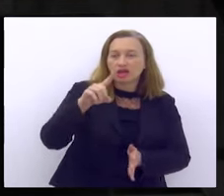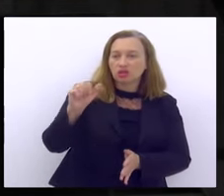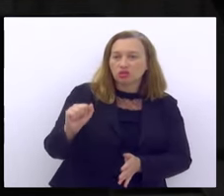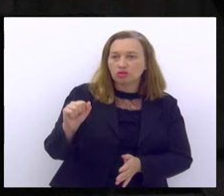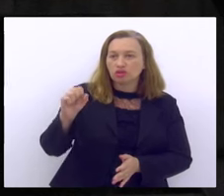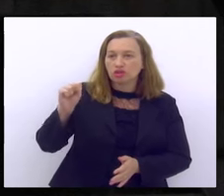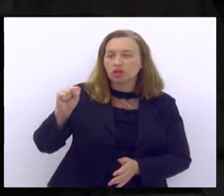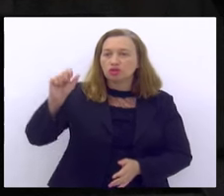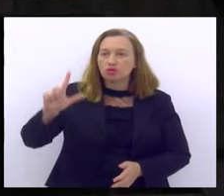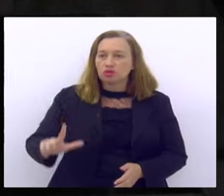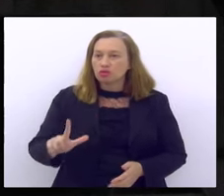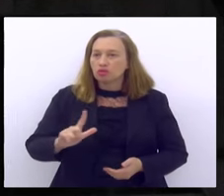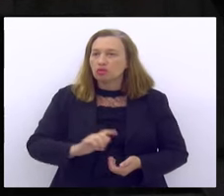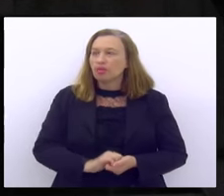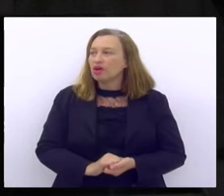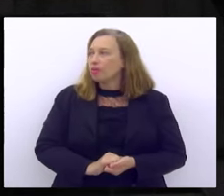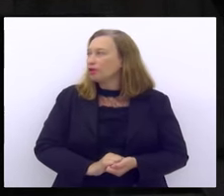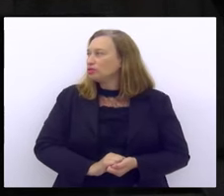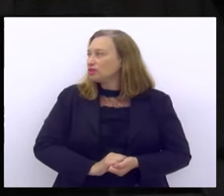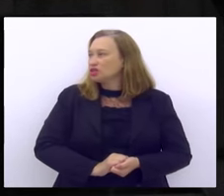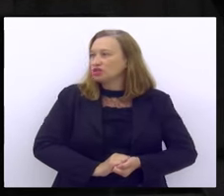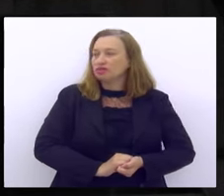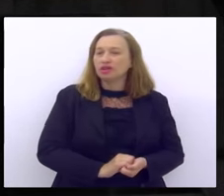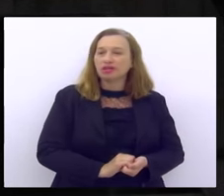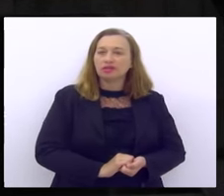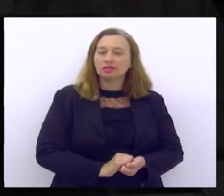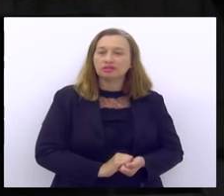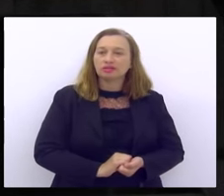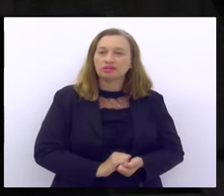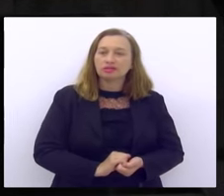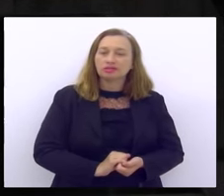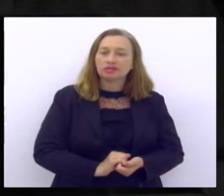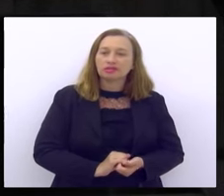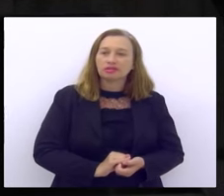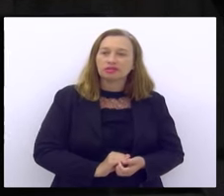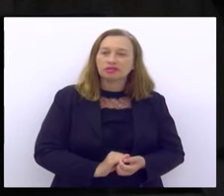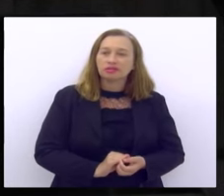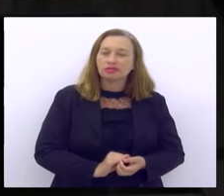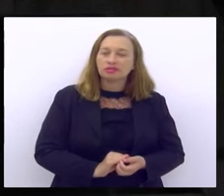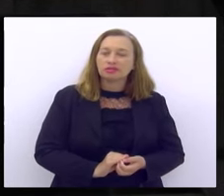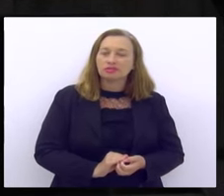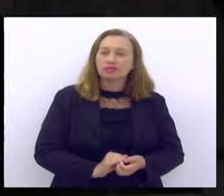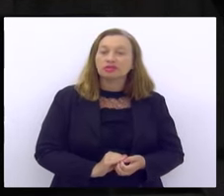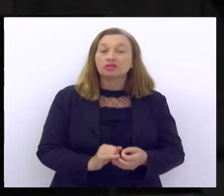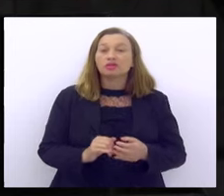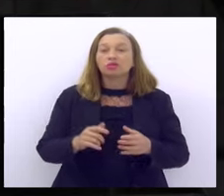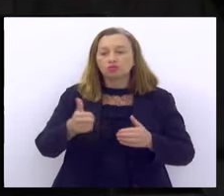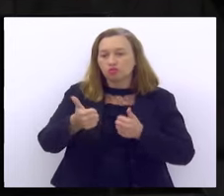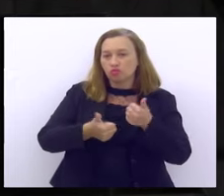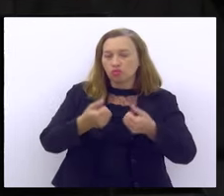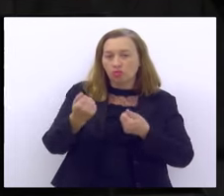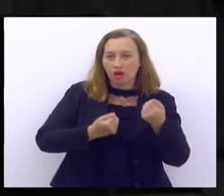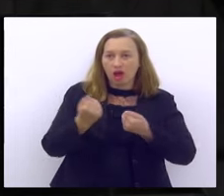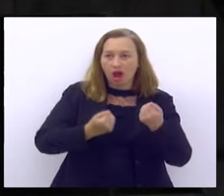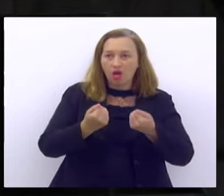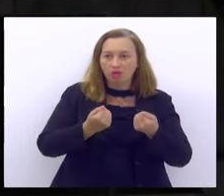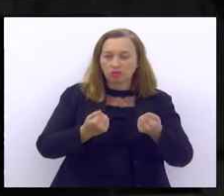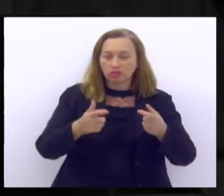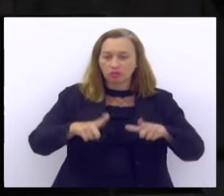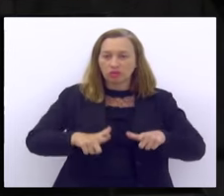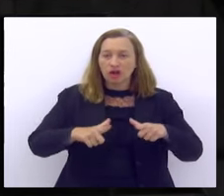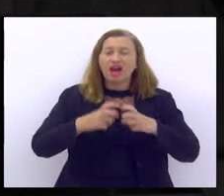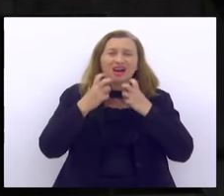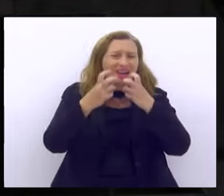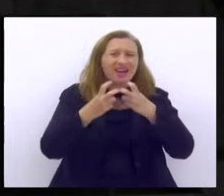que isso, senhores, é que muitas pessoas pararam com o carro onde nós estávamos, gritando, saindo,